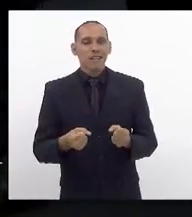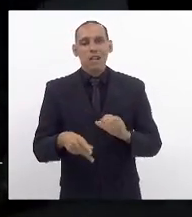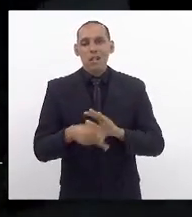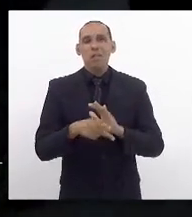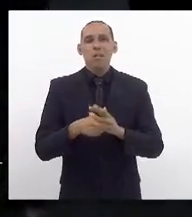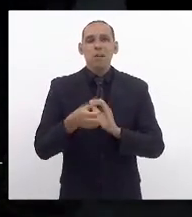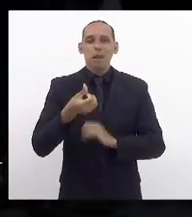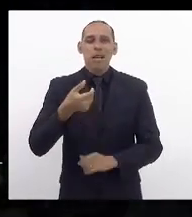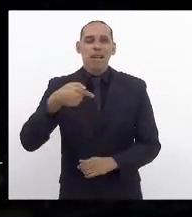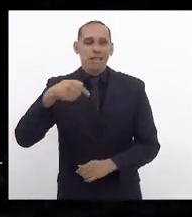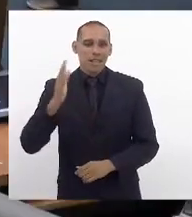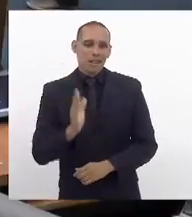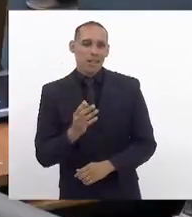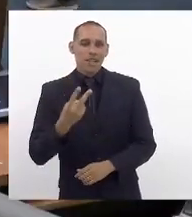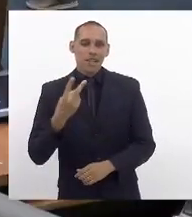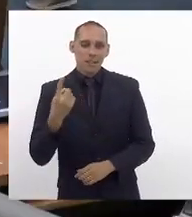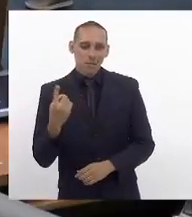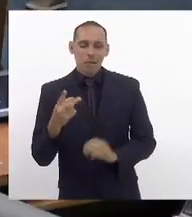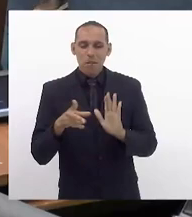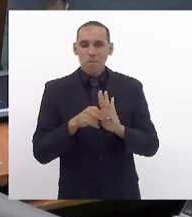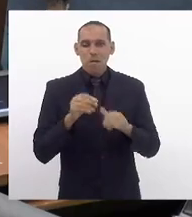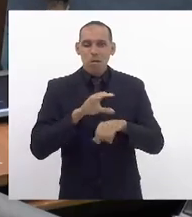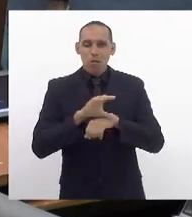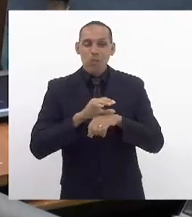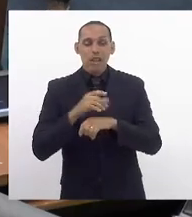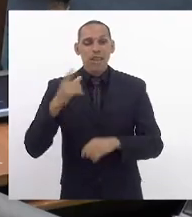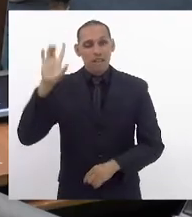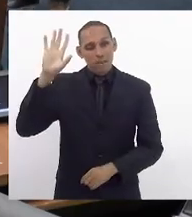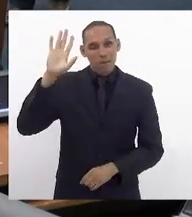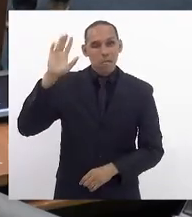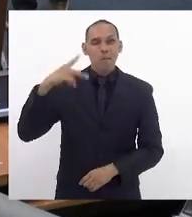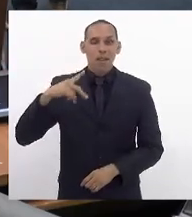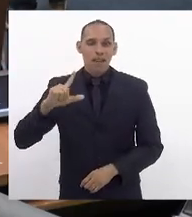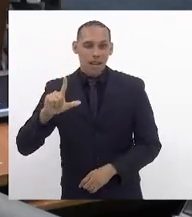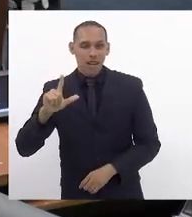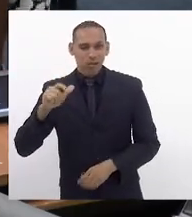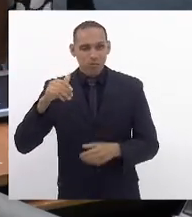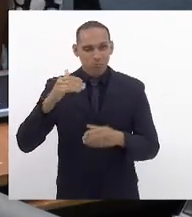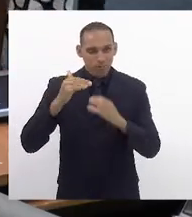de 2021. Senhor presidente, quero encaminhar pelo PL.